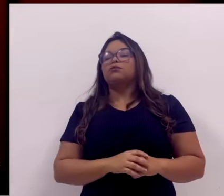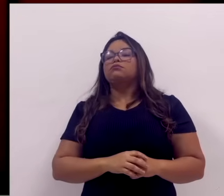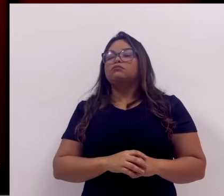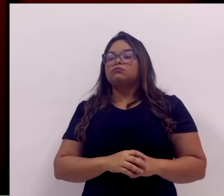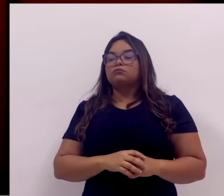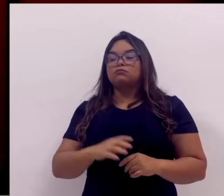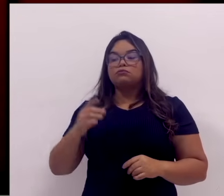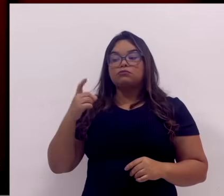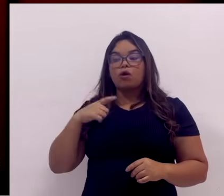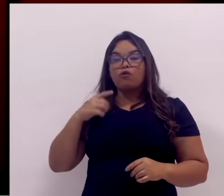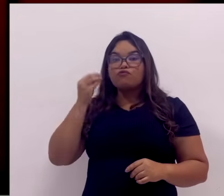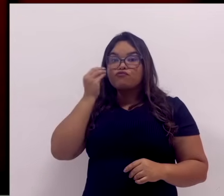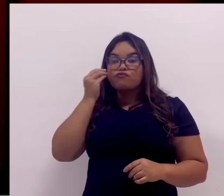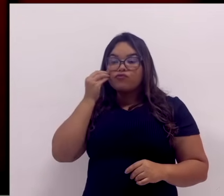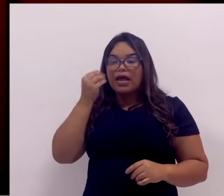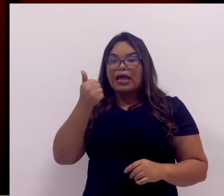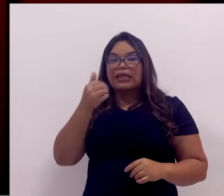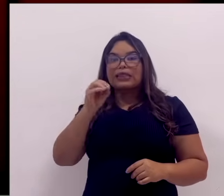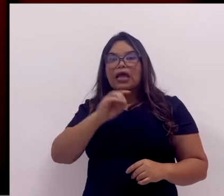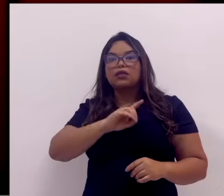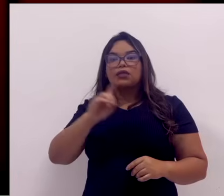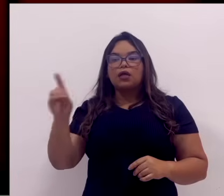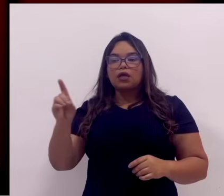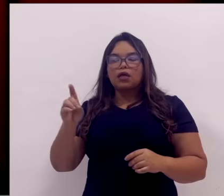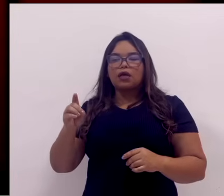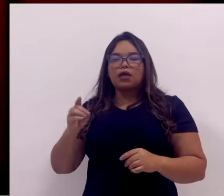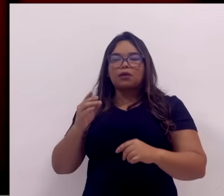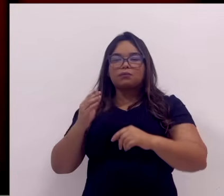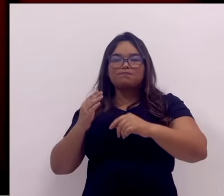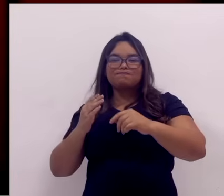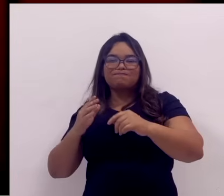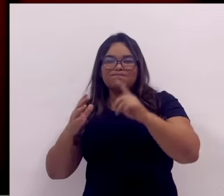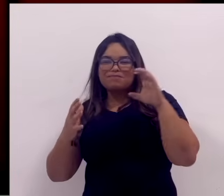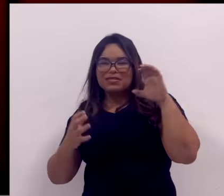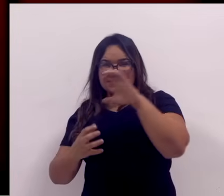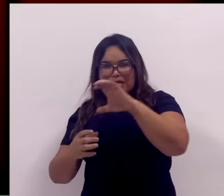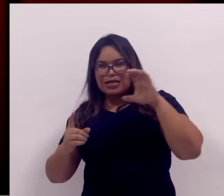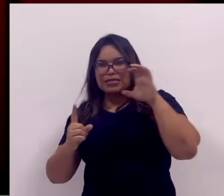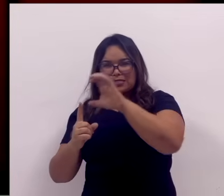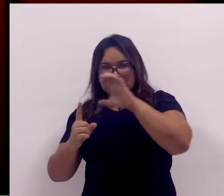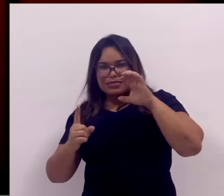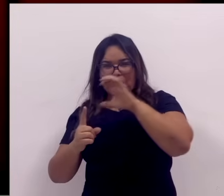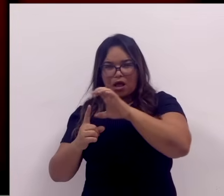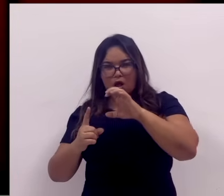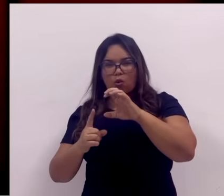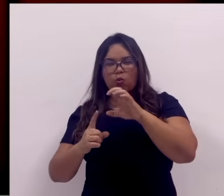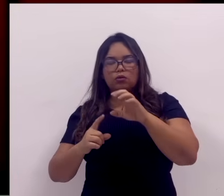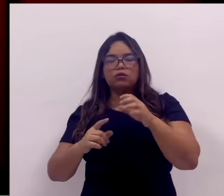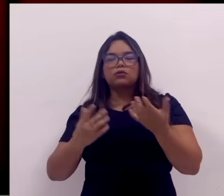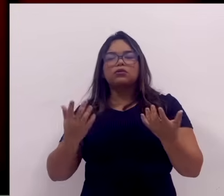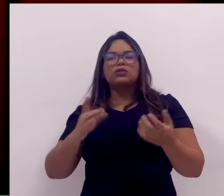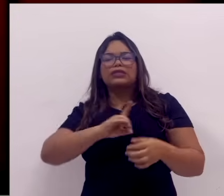os 10 dias de perseguição. A Bíblia diz que devemos tomar 1 ano por cada dia.